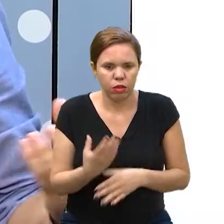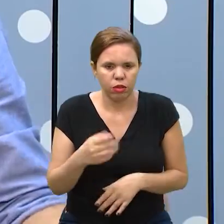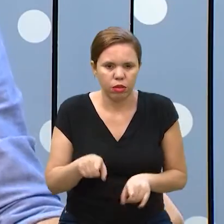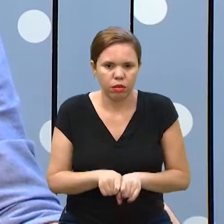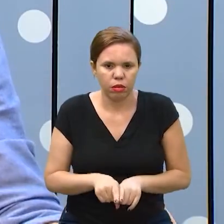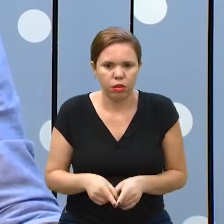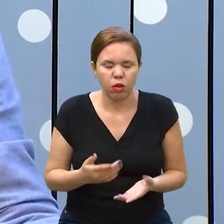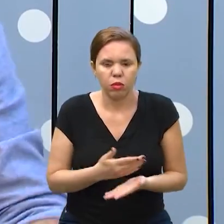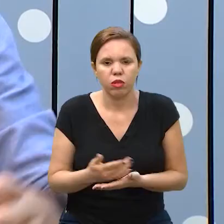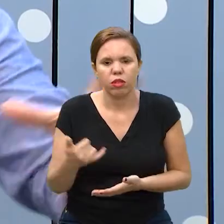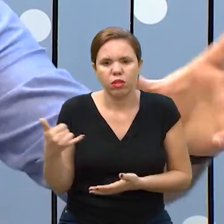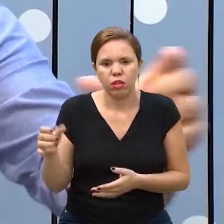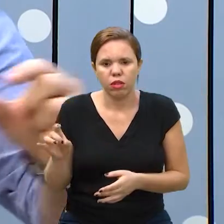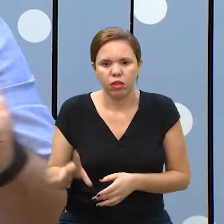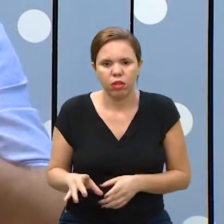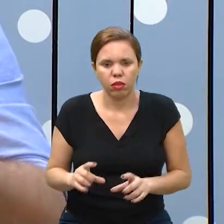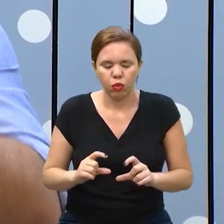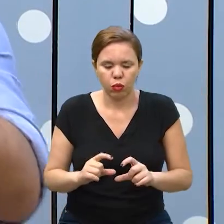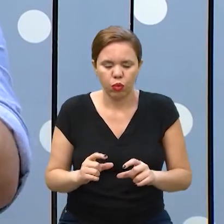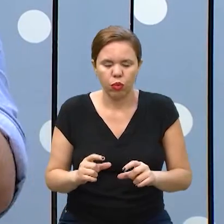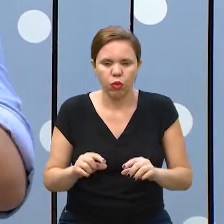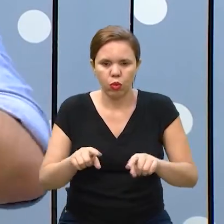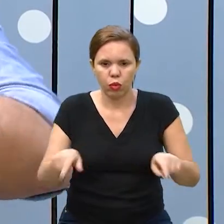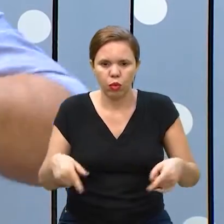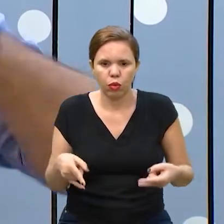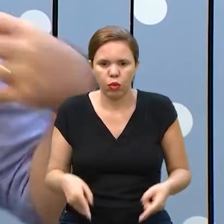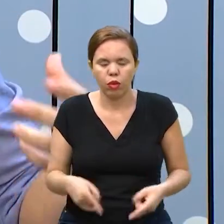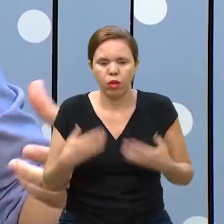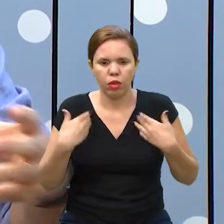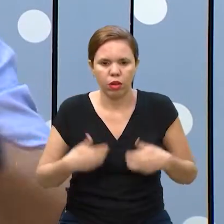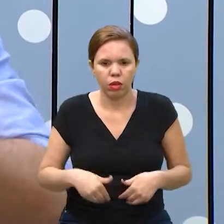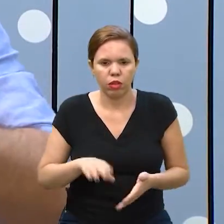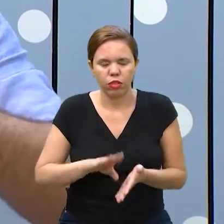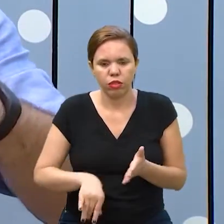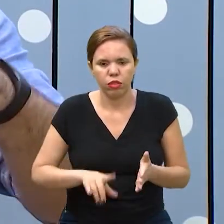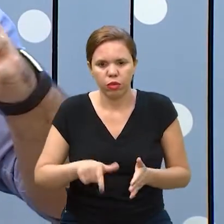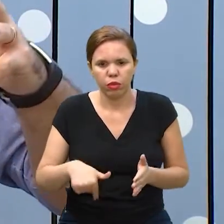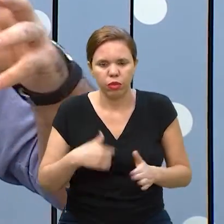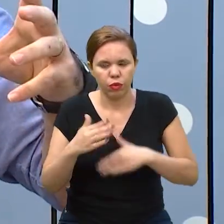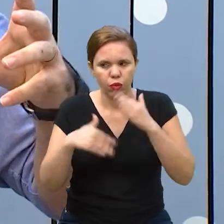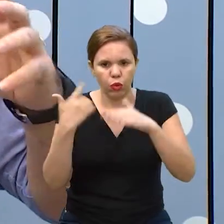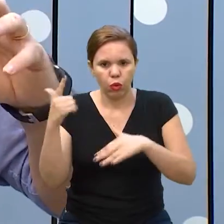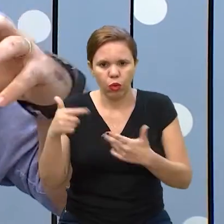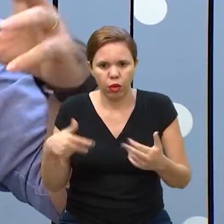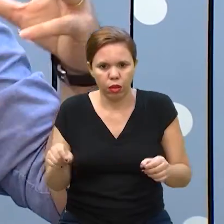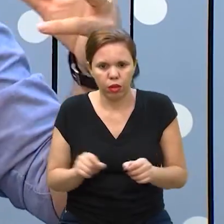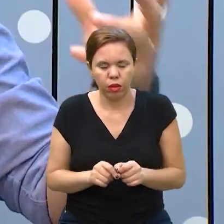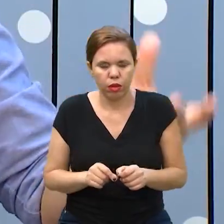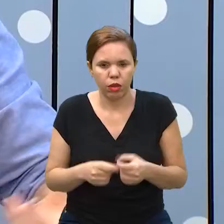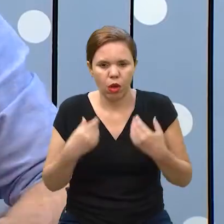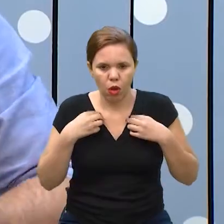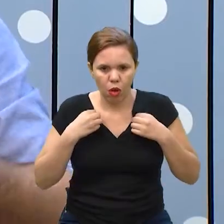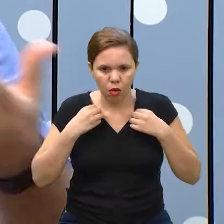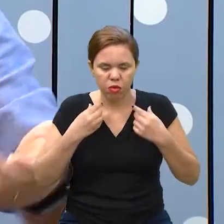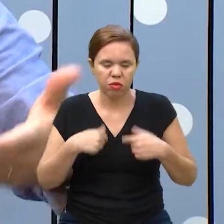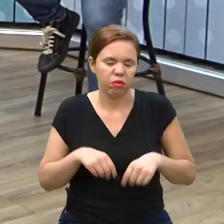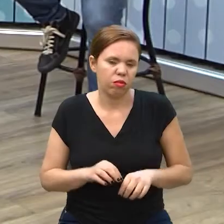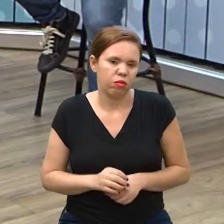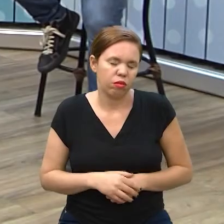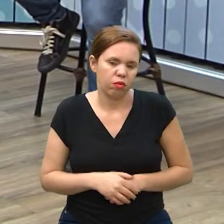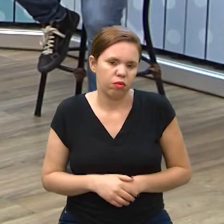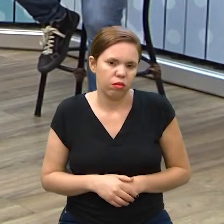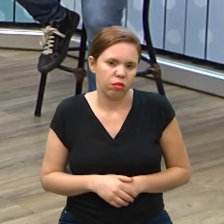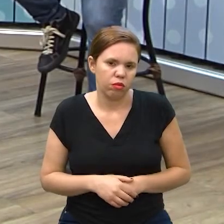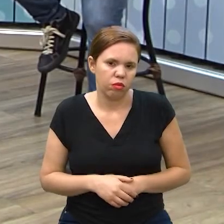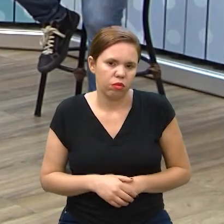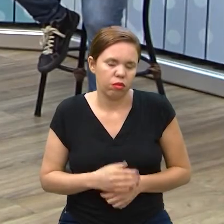produção. Celular, uma câmera no quarto, gravando sem camisa, e depois ele foi crescendo e evoluindo para outras questões,